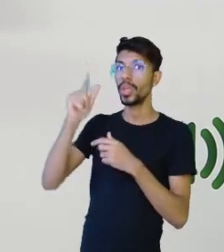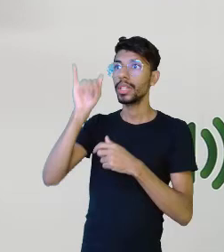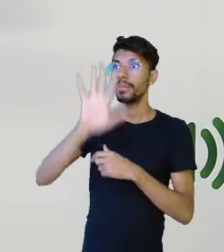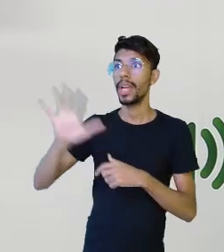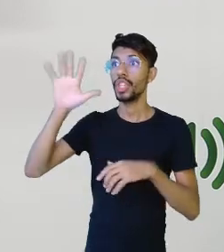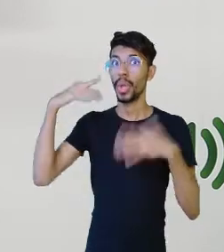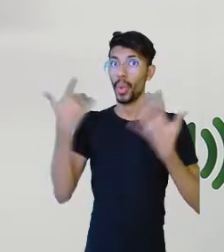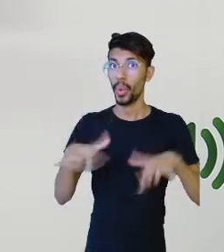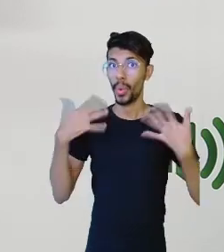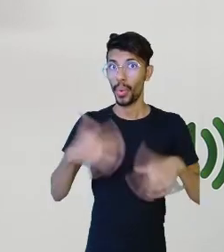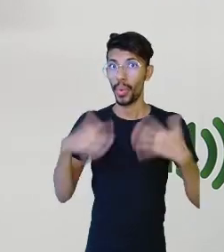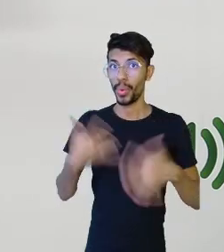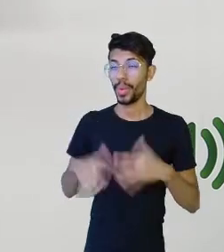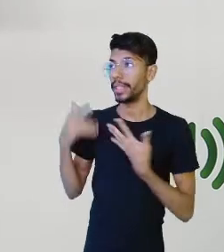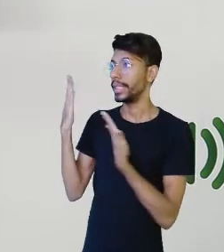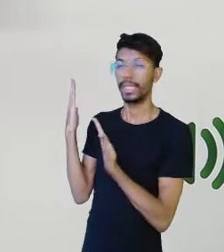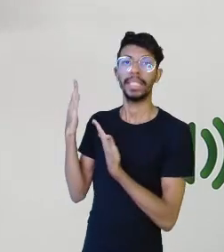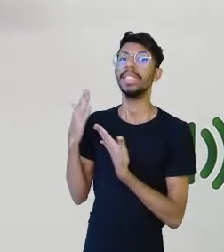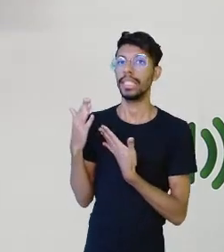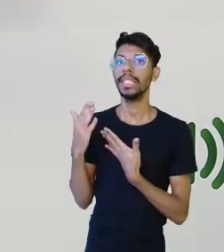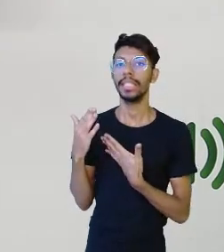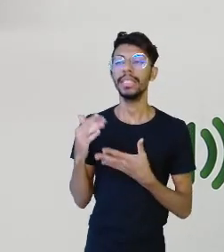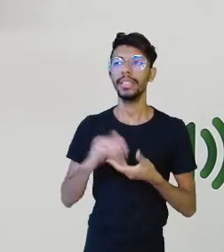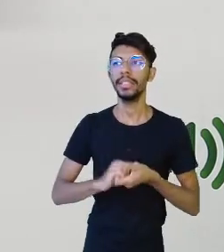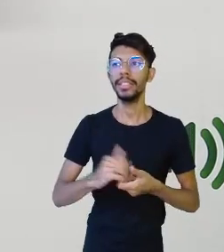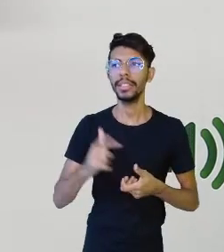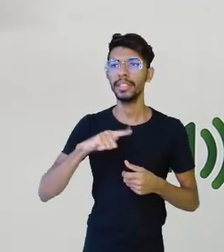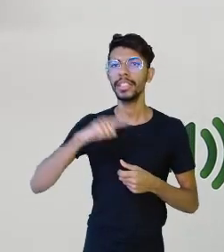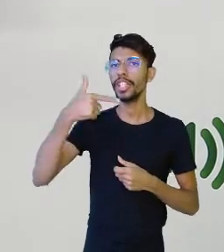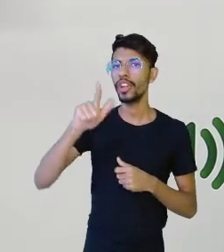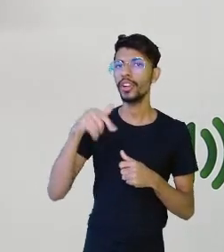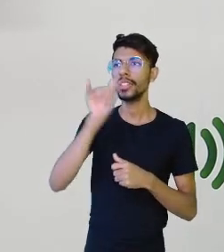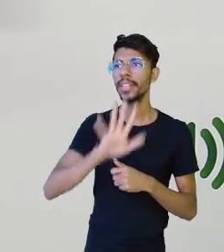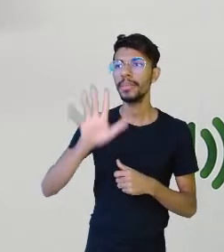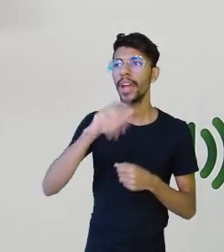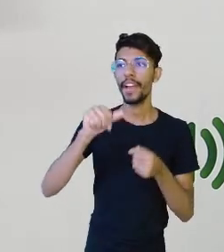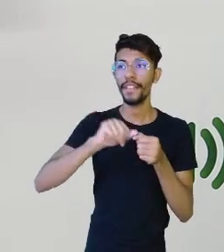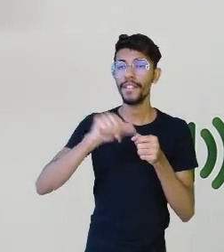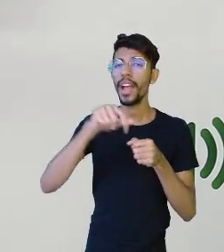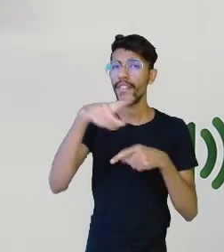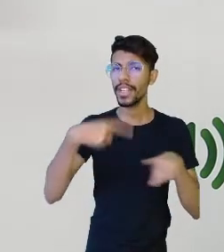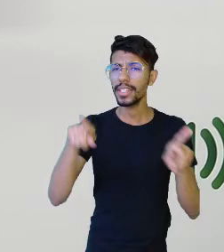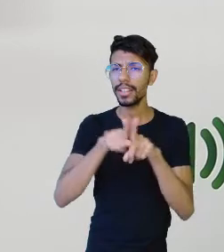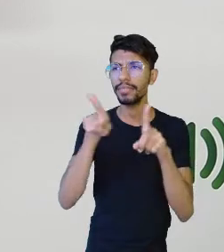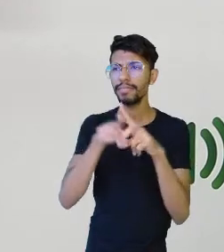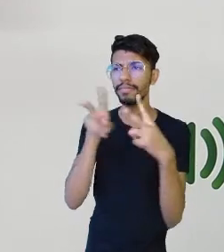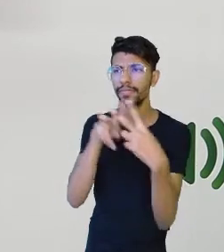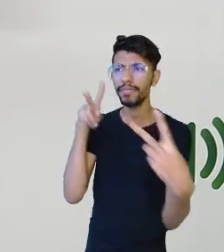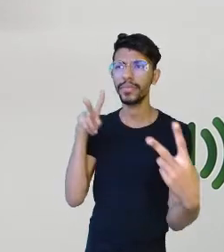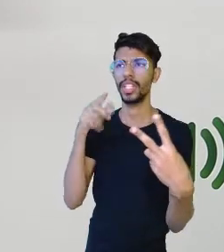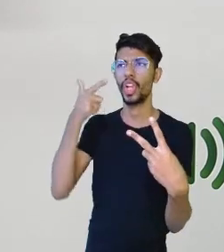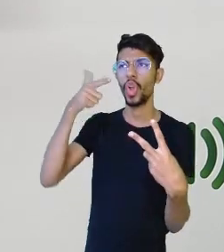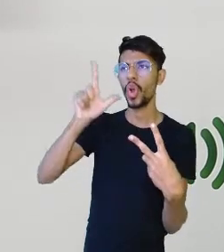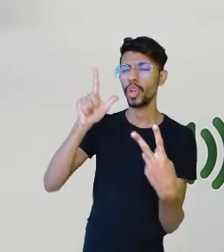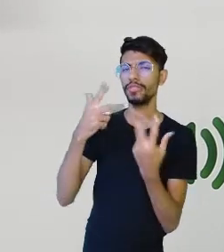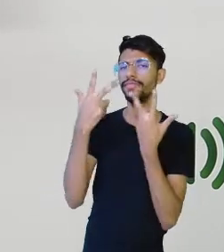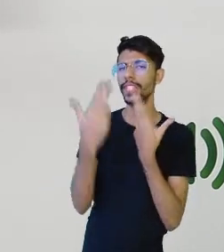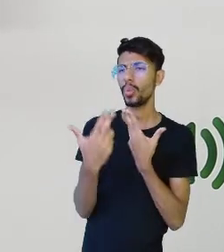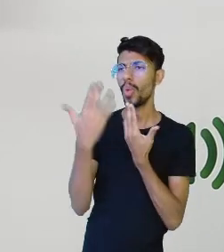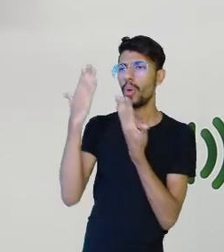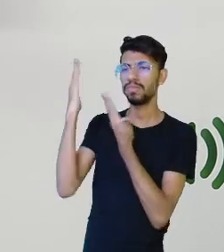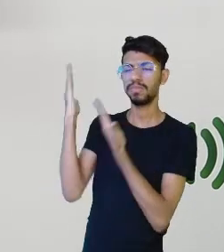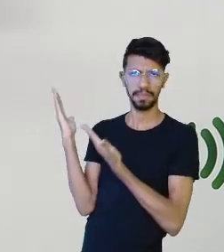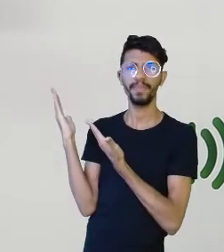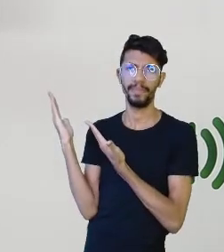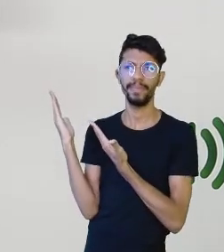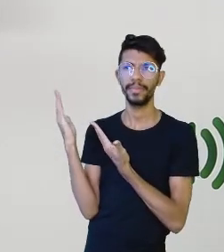Eita! Eu tenho outra imagem aqui. Faz você aí de casa outro círculo como esse.